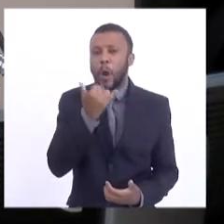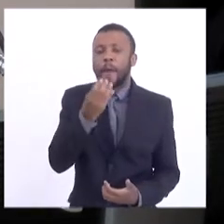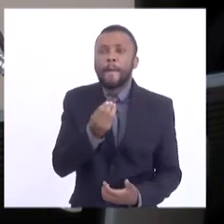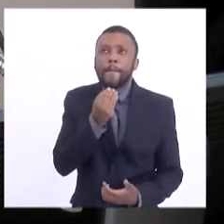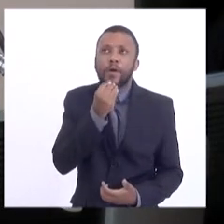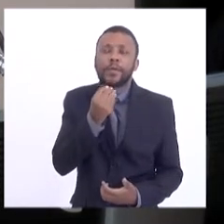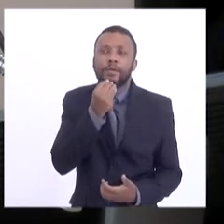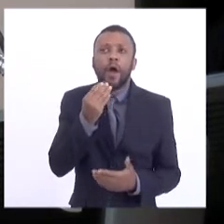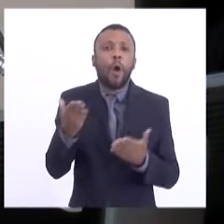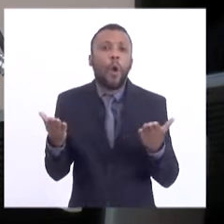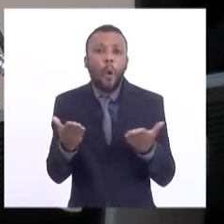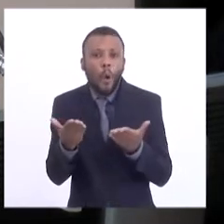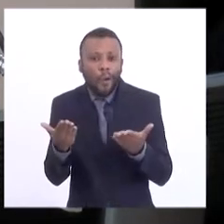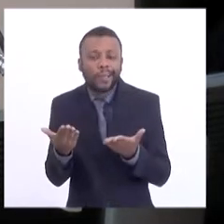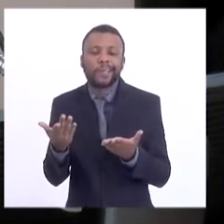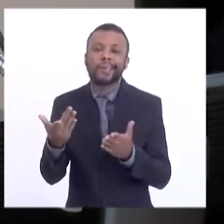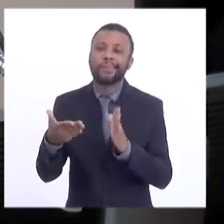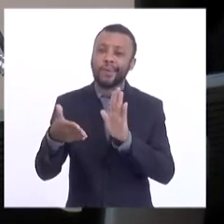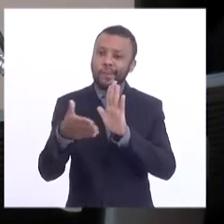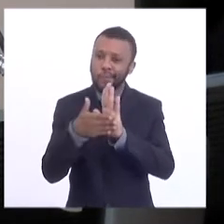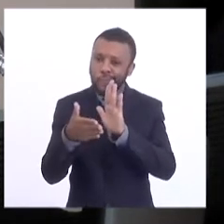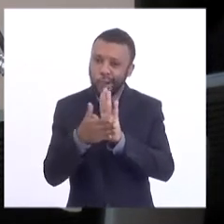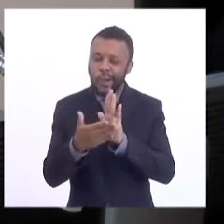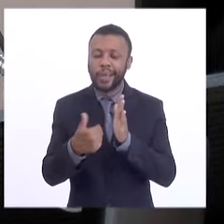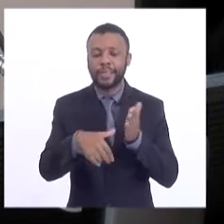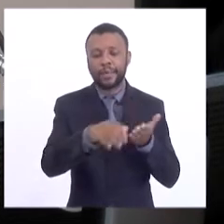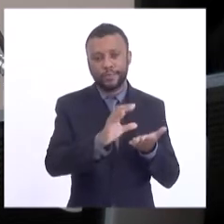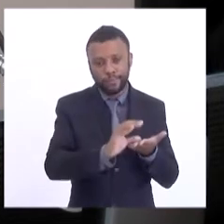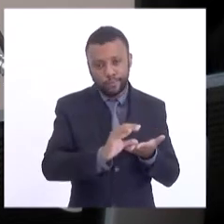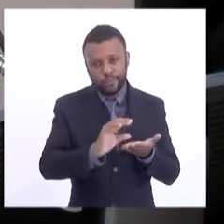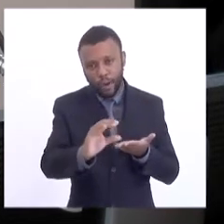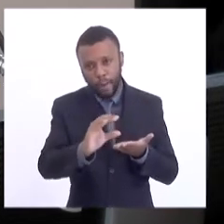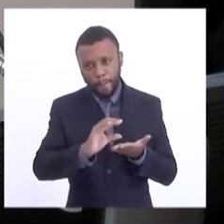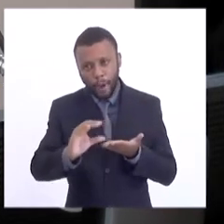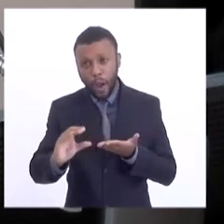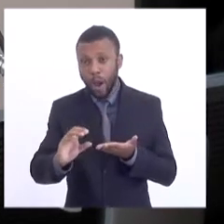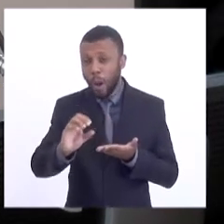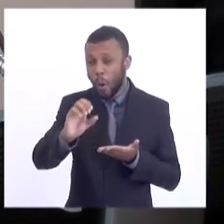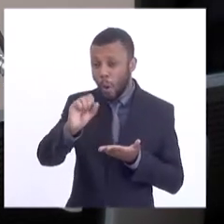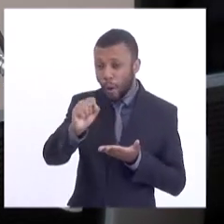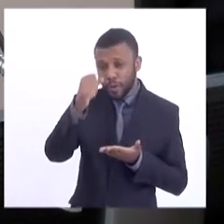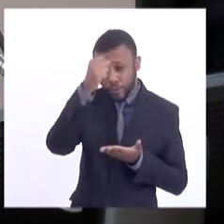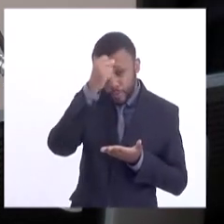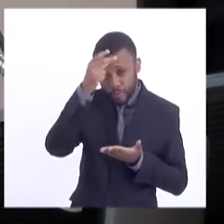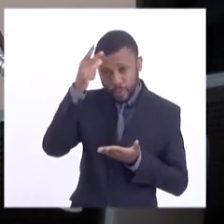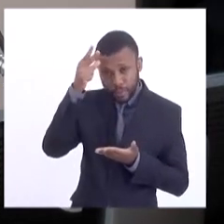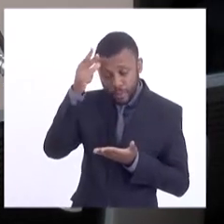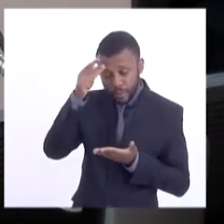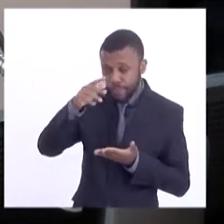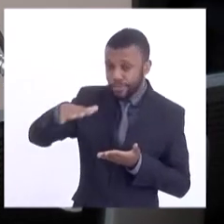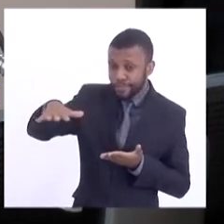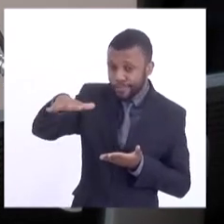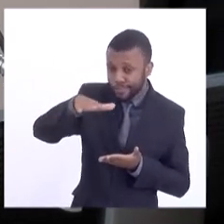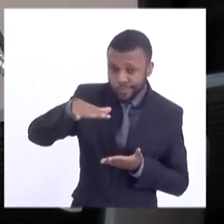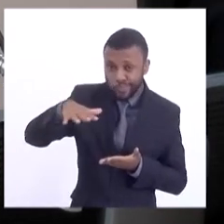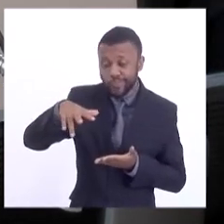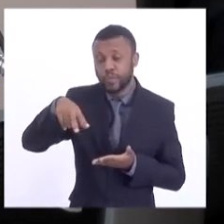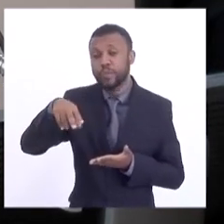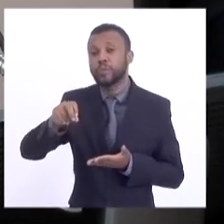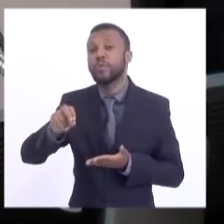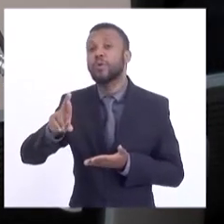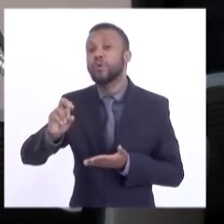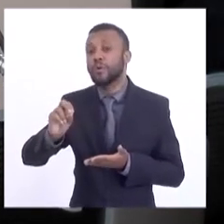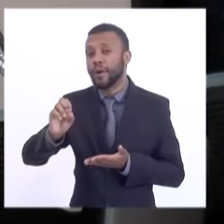tá lá na porta repasse Plus impede oito municípios do nosso Noroeste Fluminense